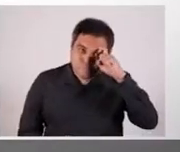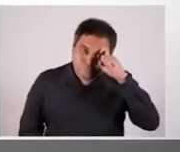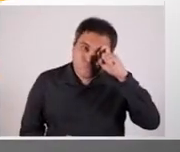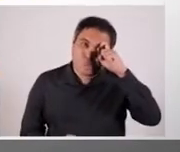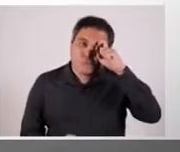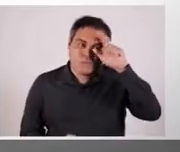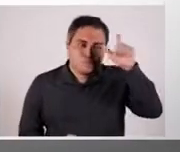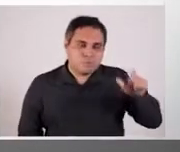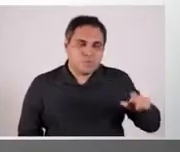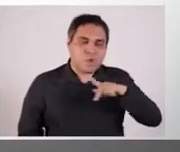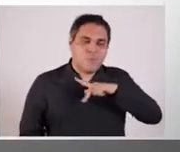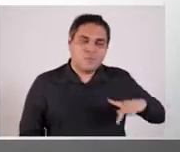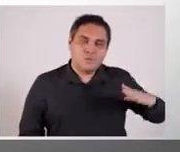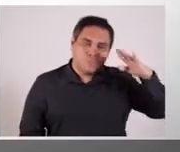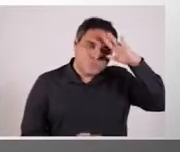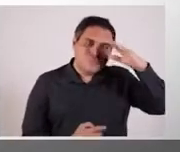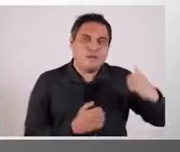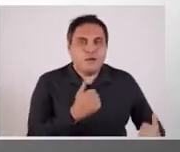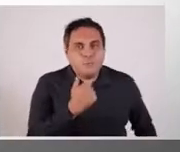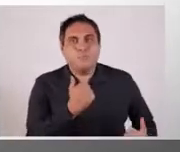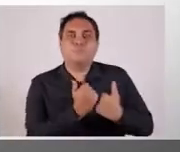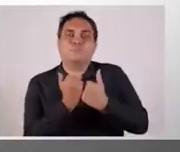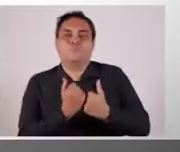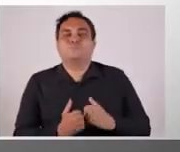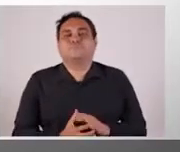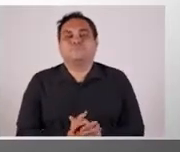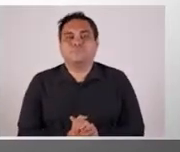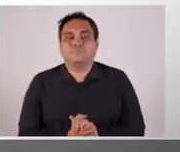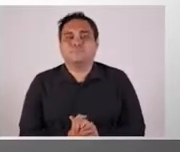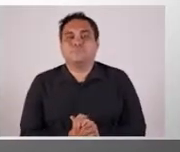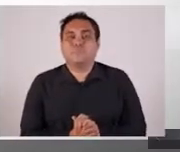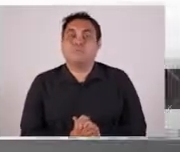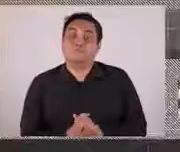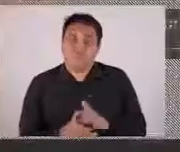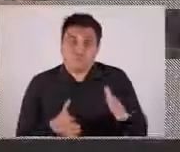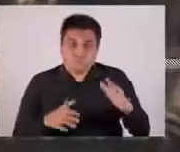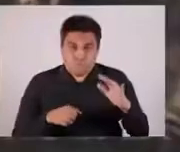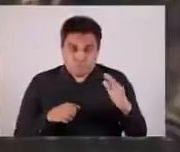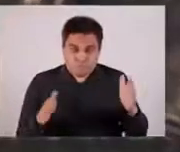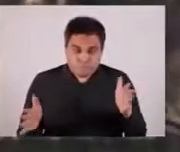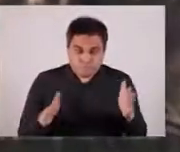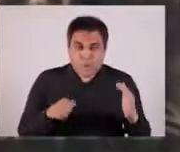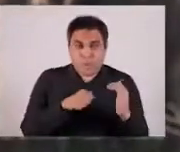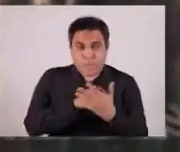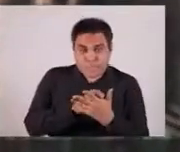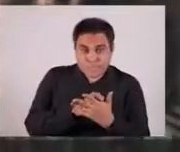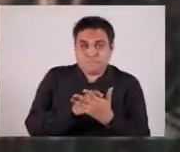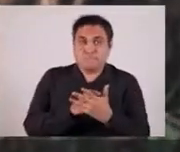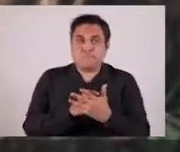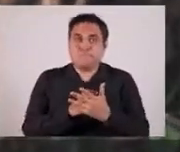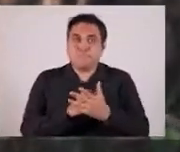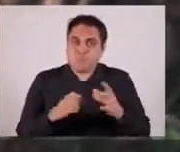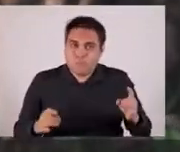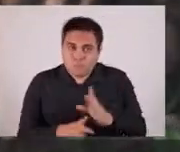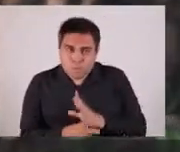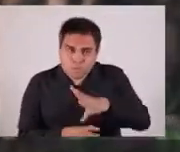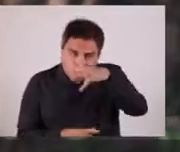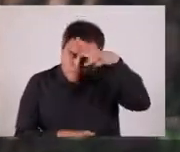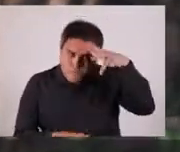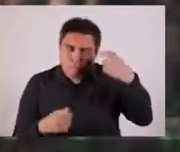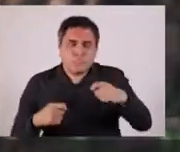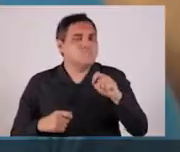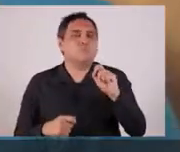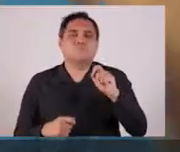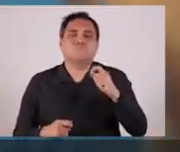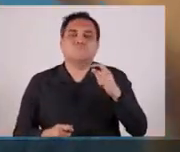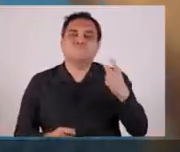Coronel Menezes, o candidato do presidente Jair Bolsonaro. Manaus, após a pandemia, vai precisar muito